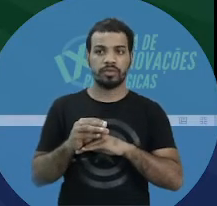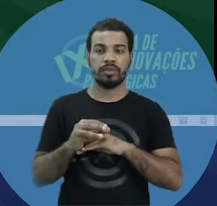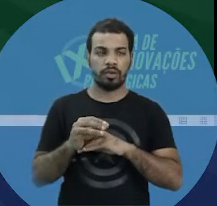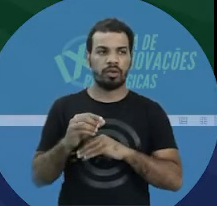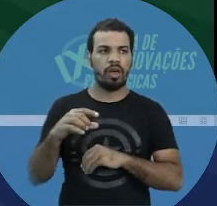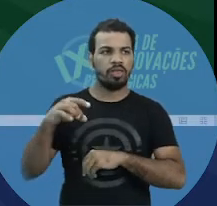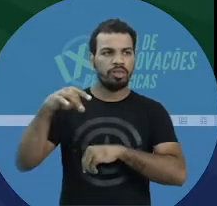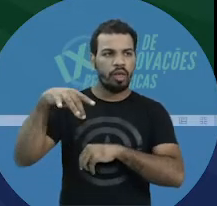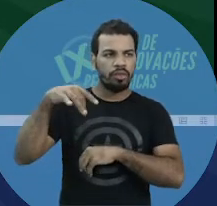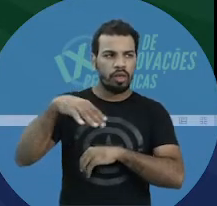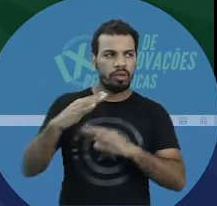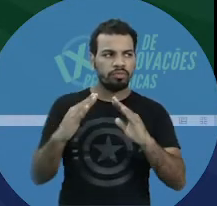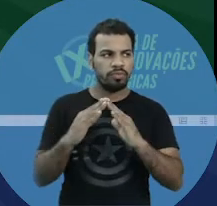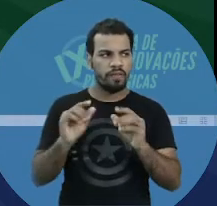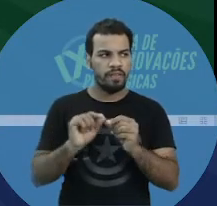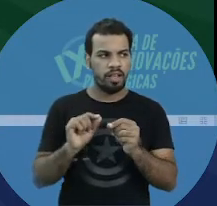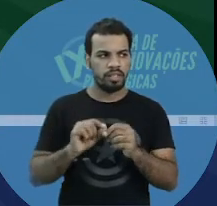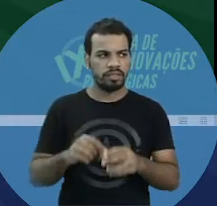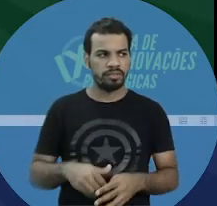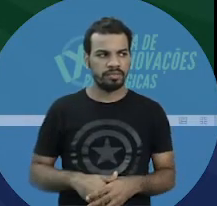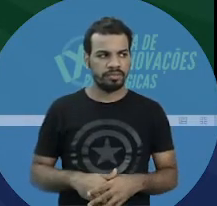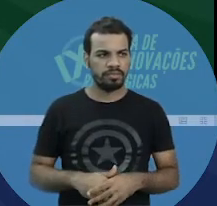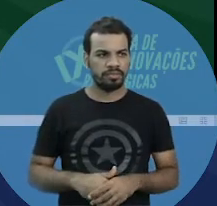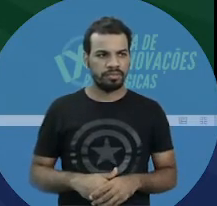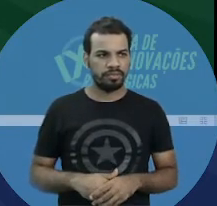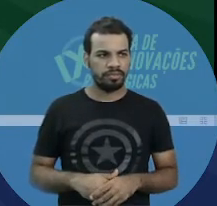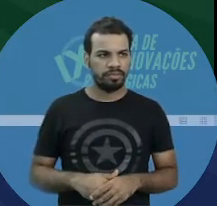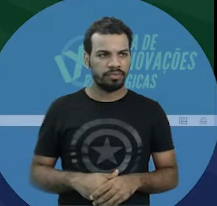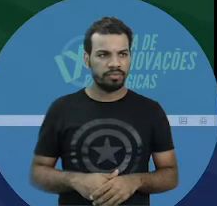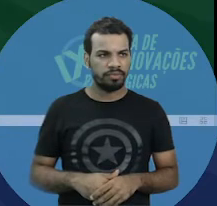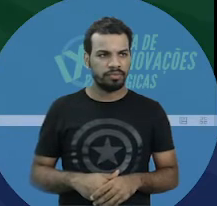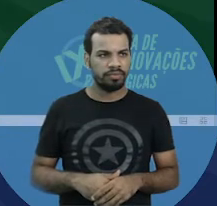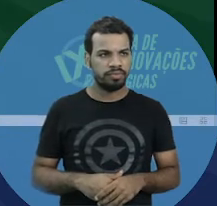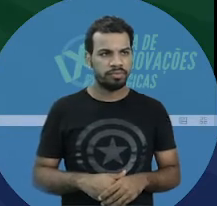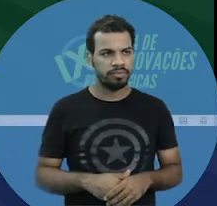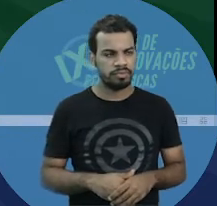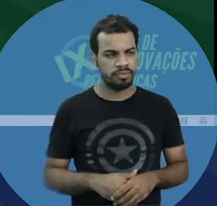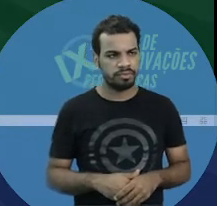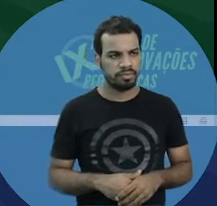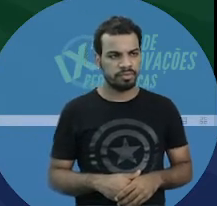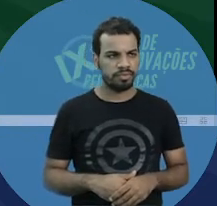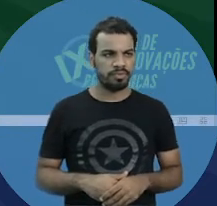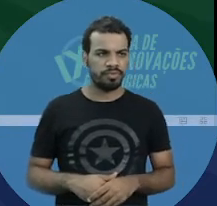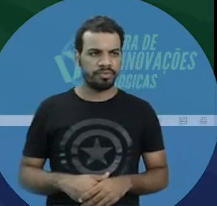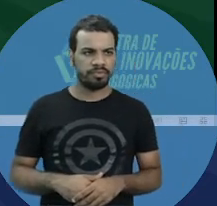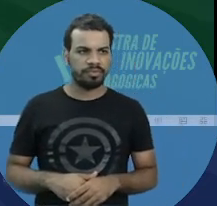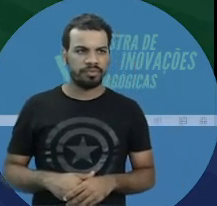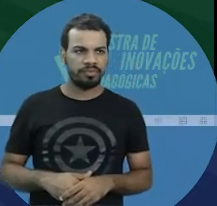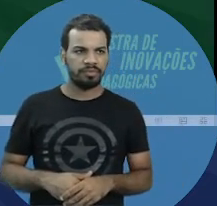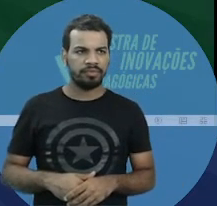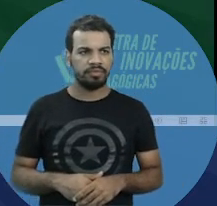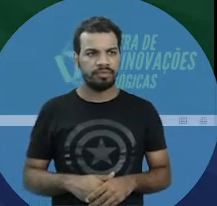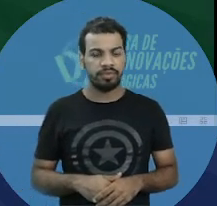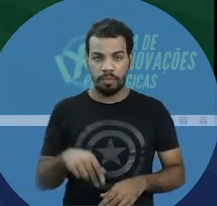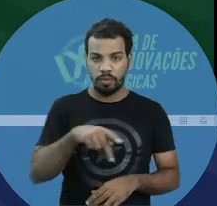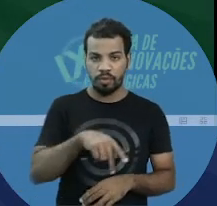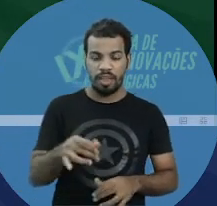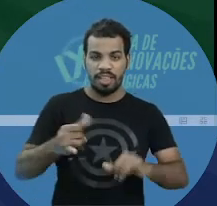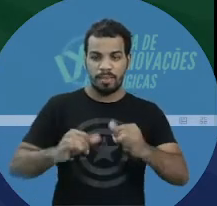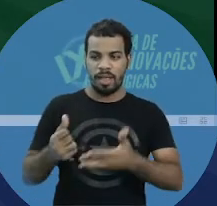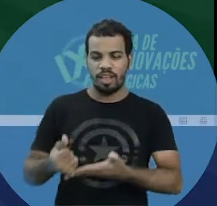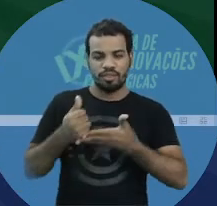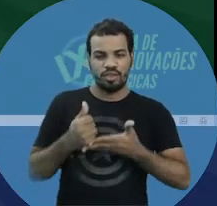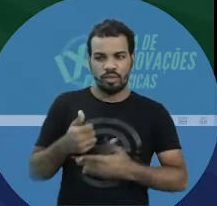professora de Química nos ajudou a fazer na preocupação. Esses são os nossos